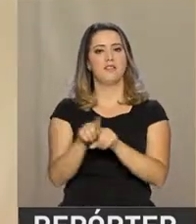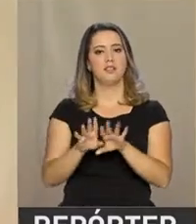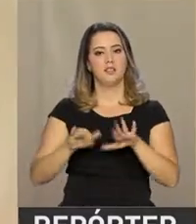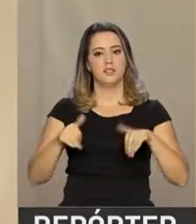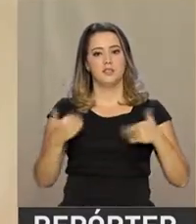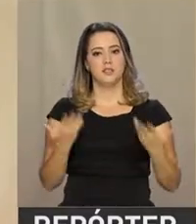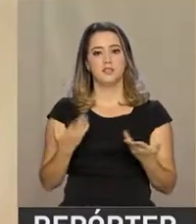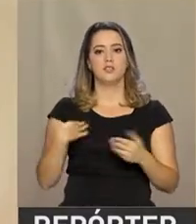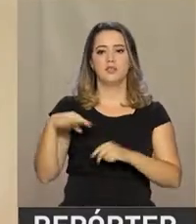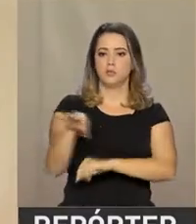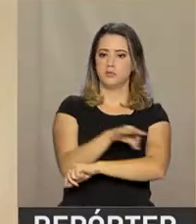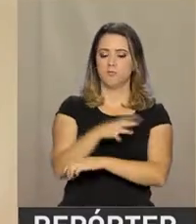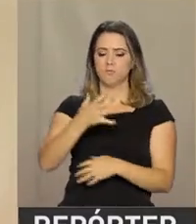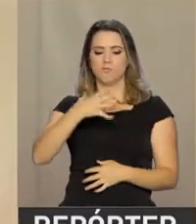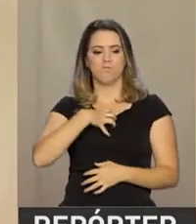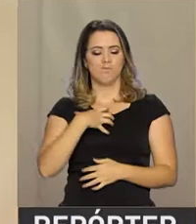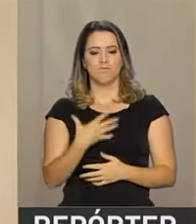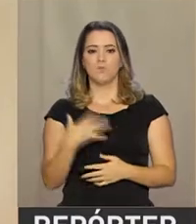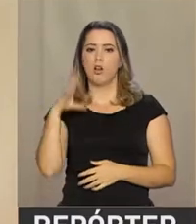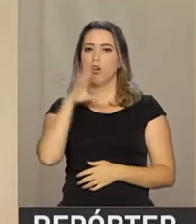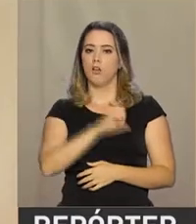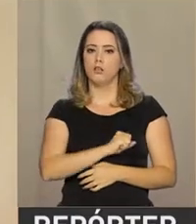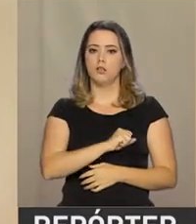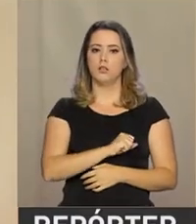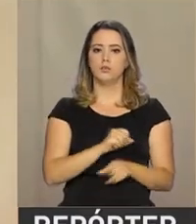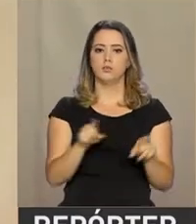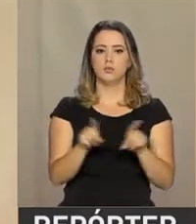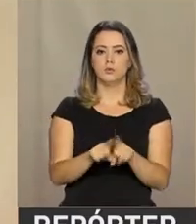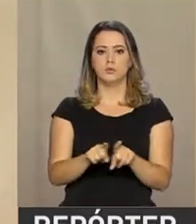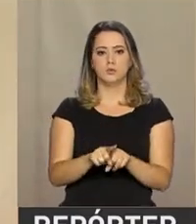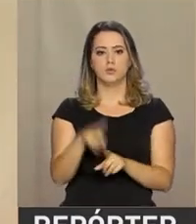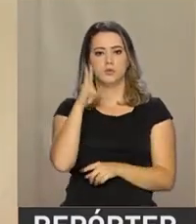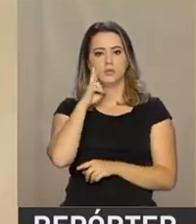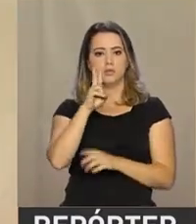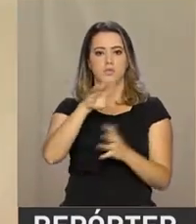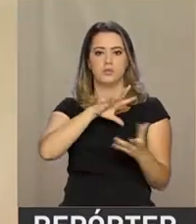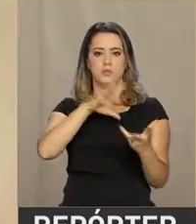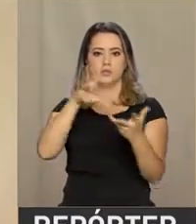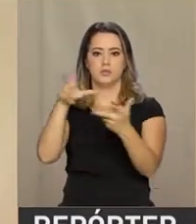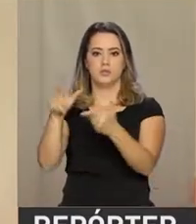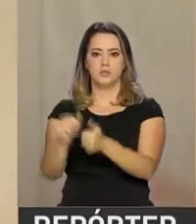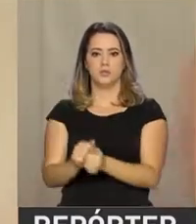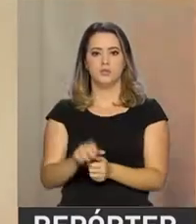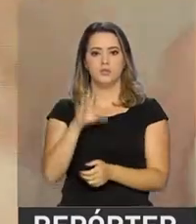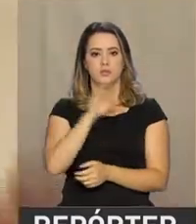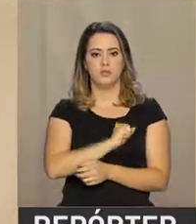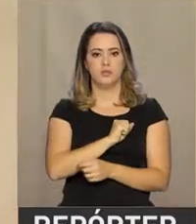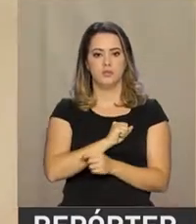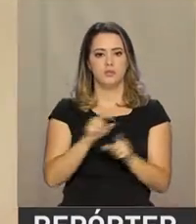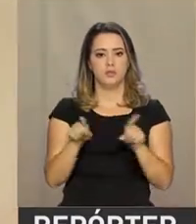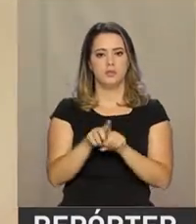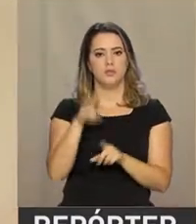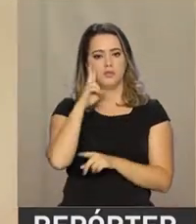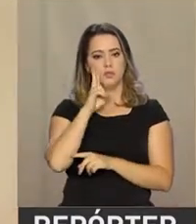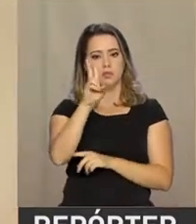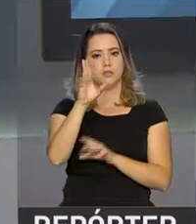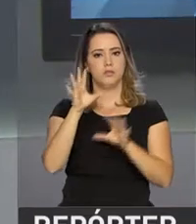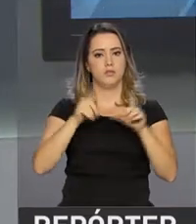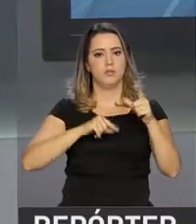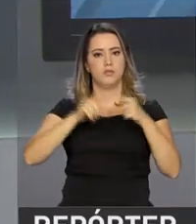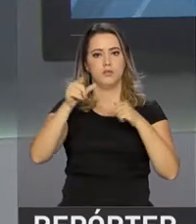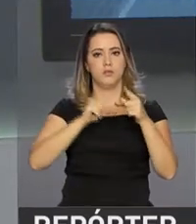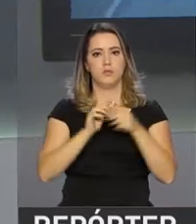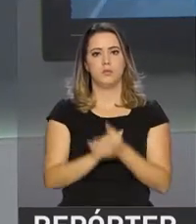arquitetura mexe comigo e também o amo a questão de olhar planetas ou não isso eu adoro carlos estrelas